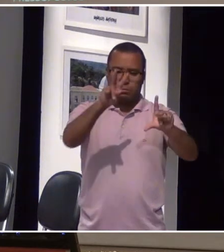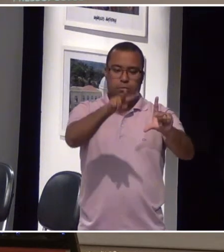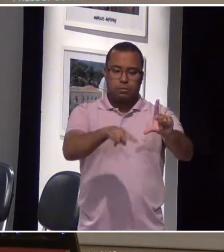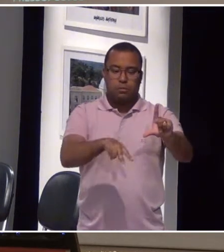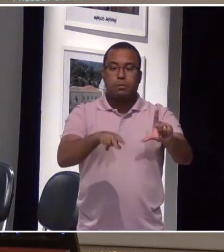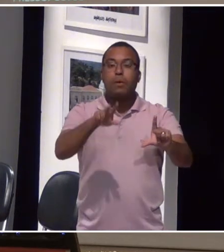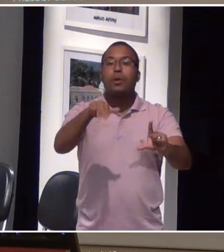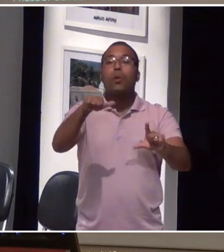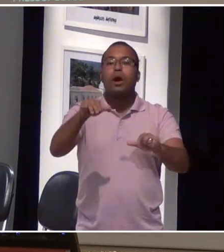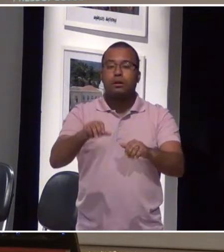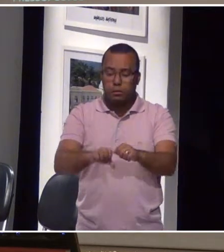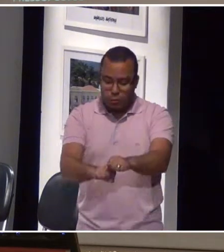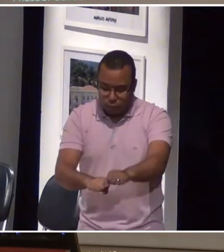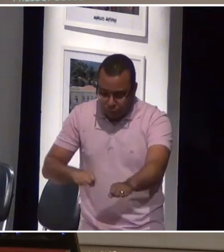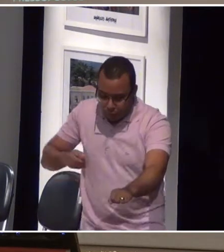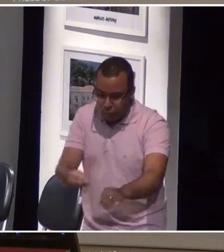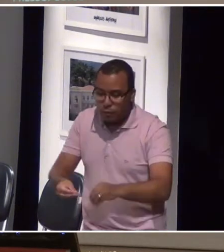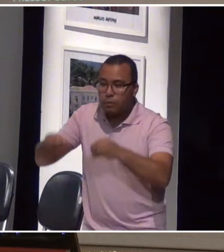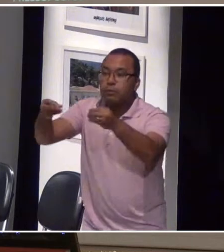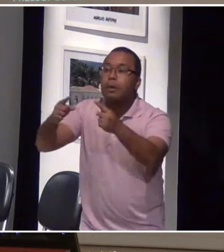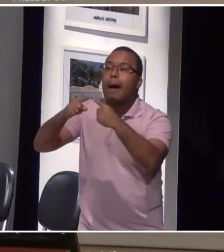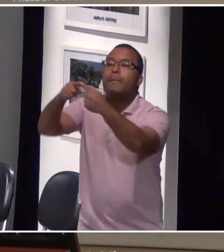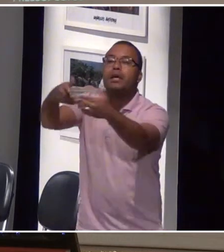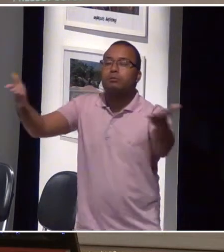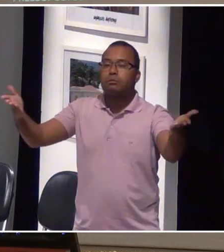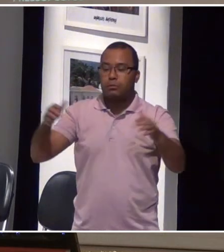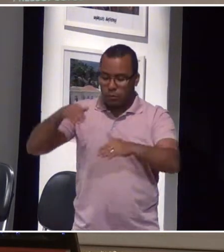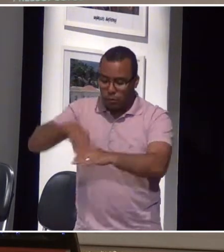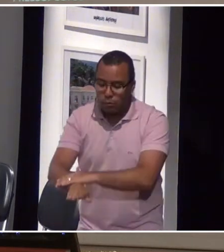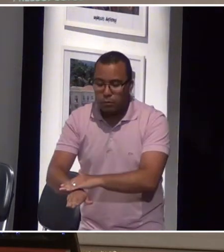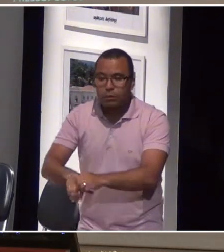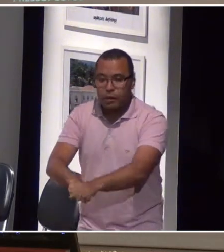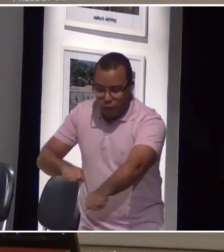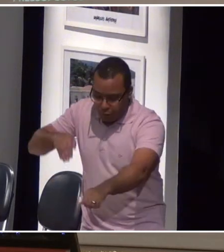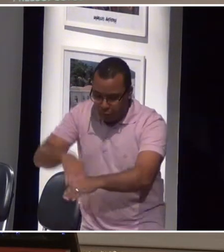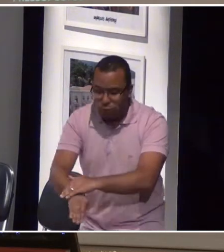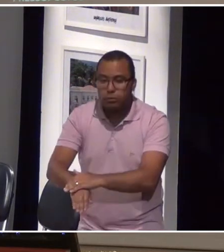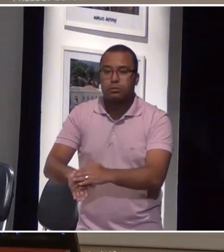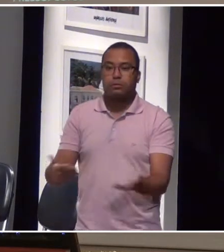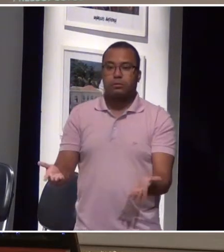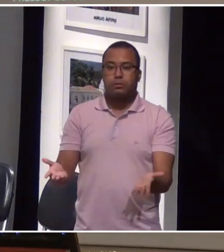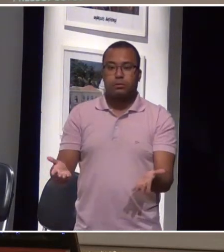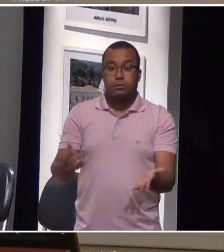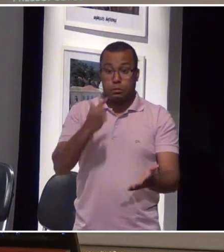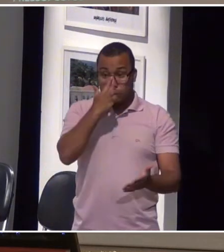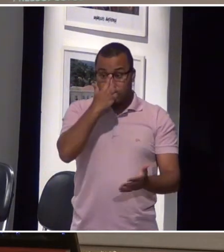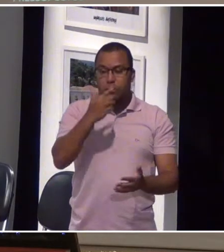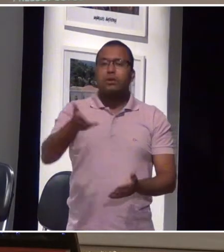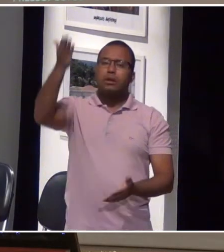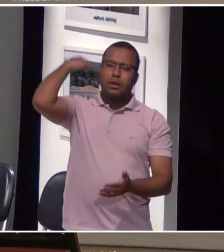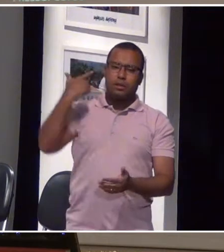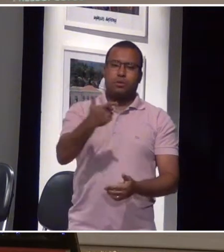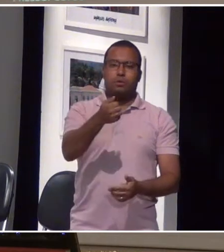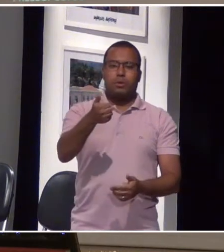mas que nunca foi desengavetado. Essa política linguística, já em 2013, e muito antes disso,